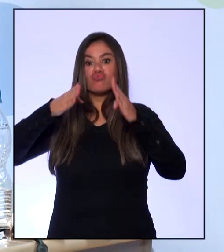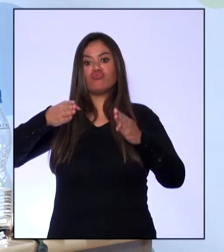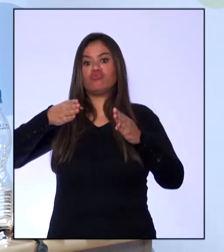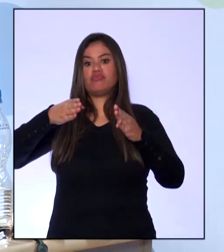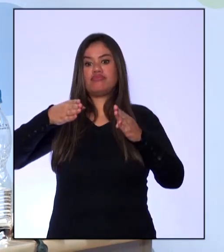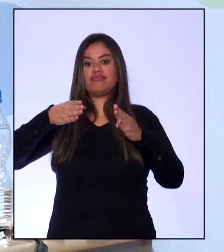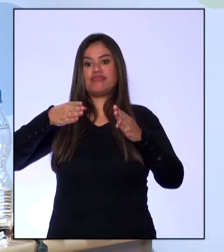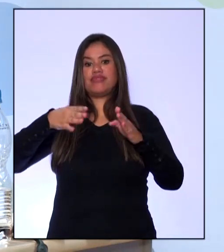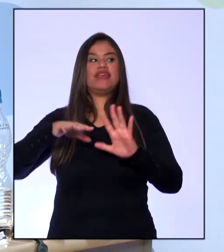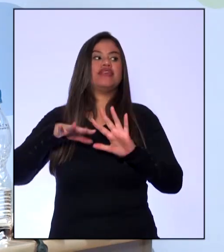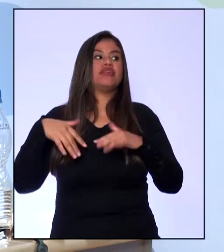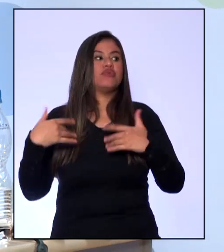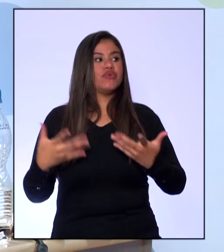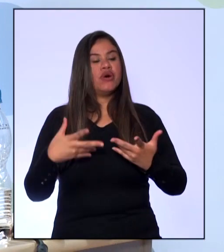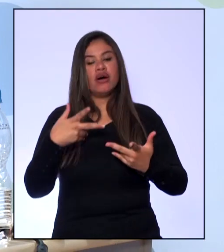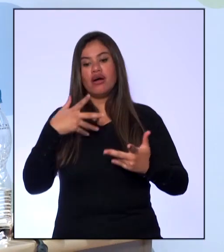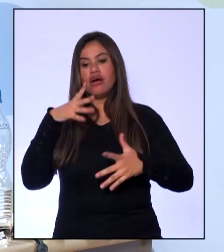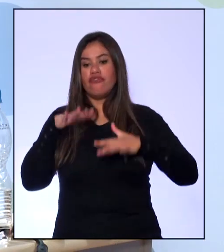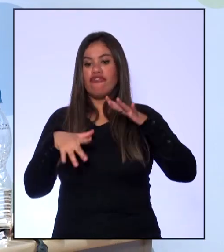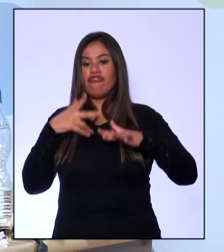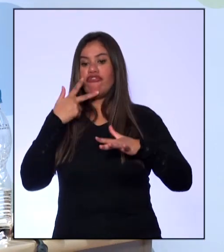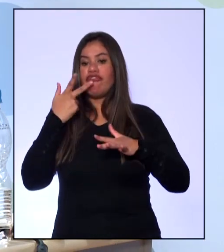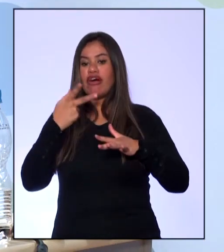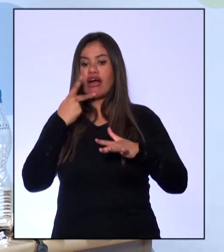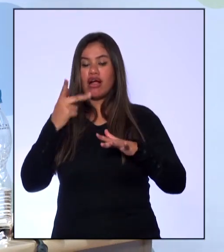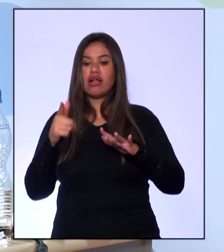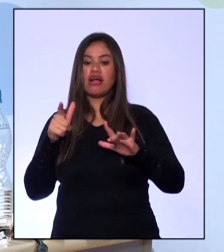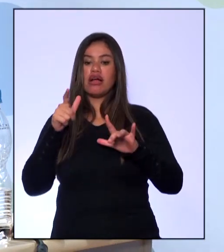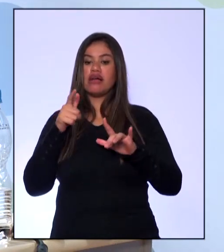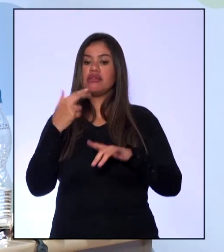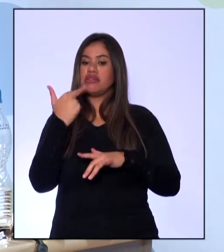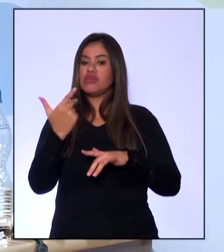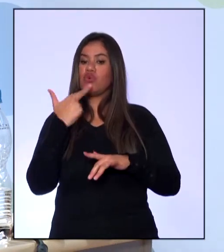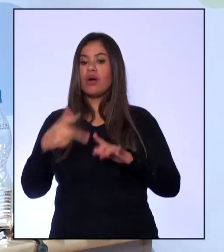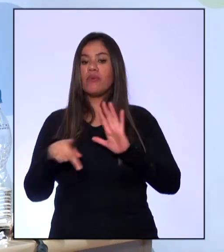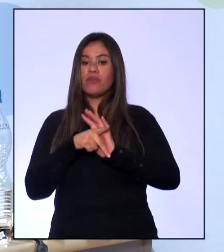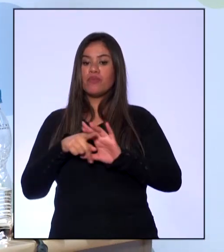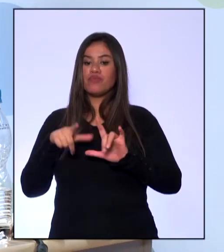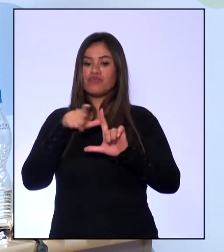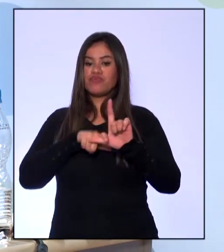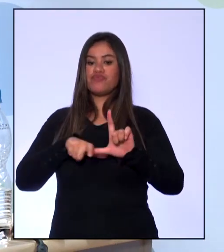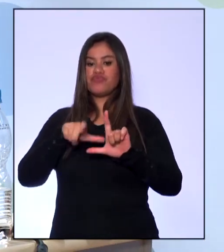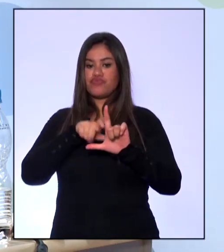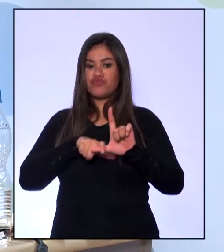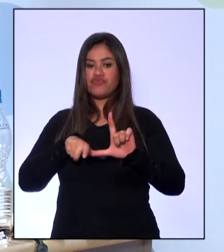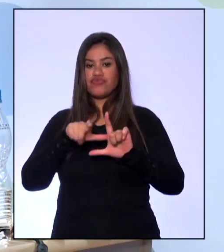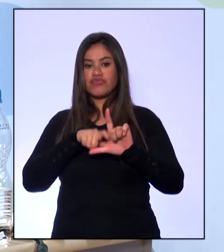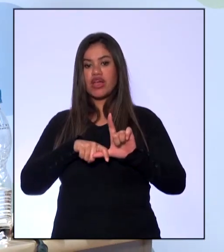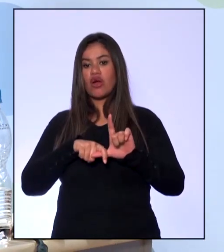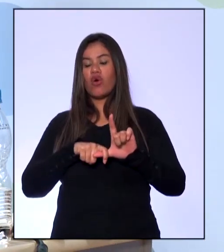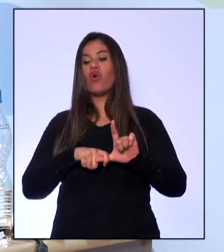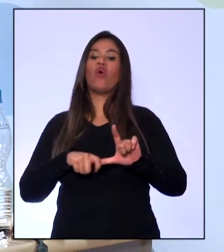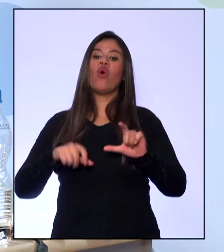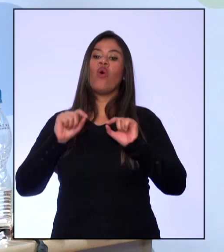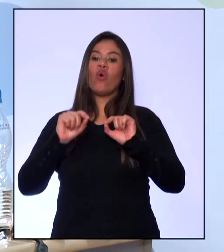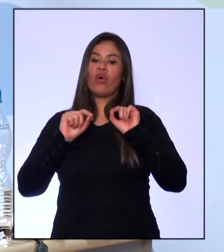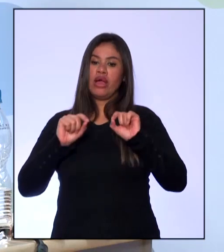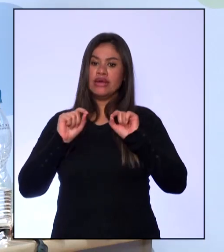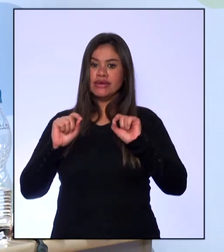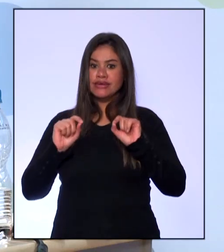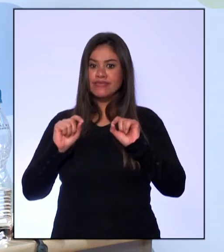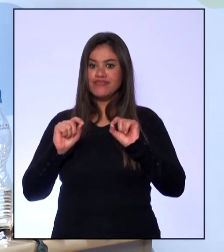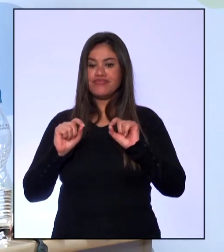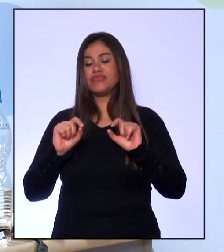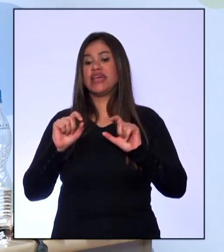gente ainda fala na linguagem digital que quando coloca-se um texto em letra maiúscula, é como se fosse